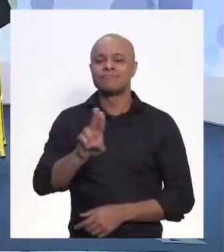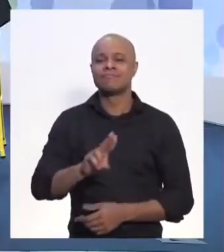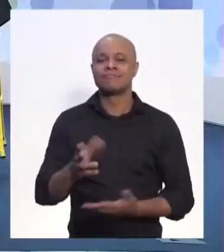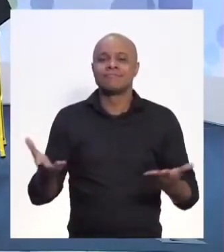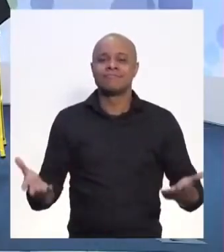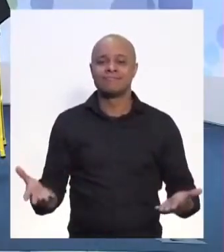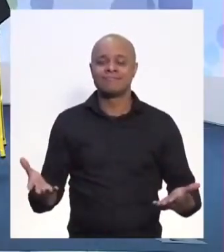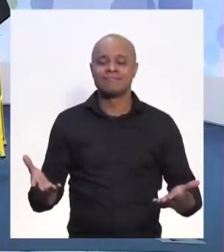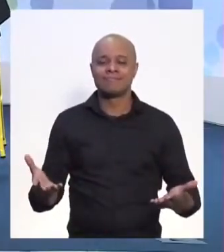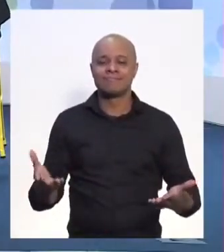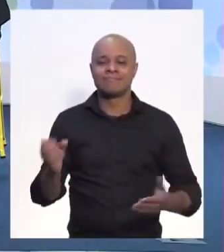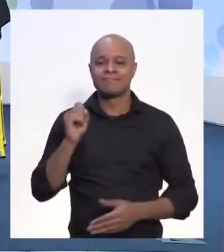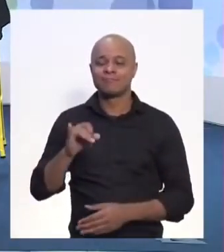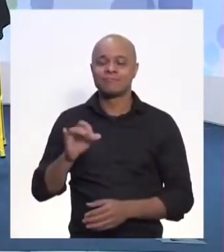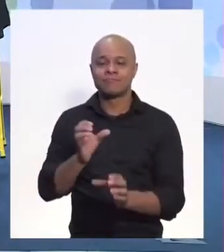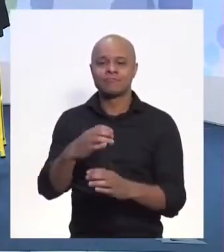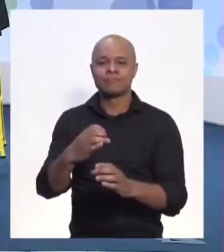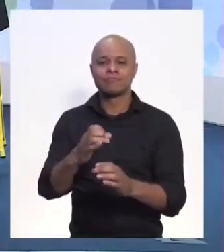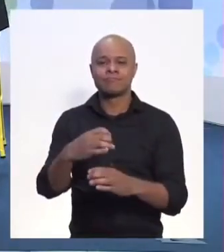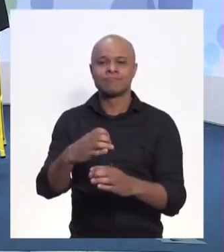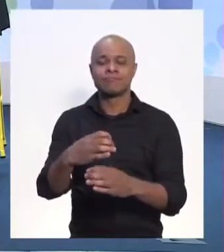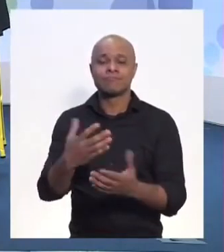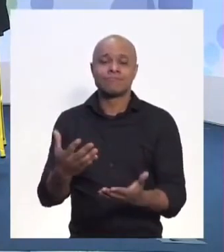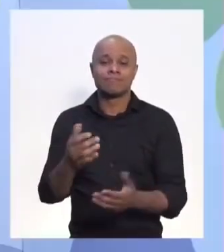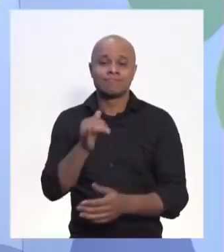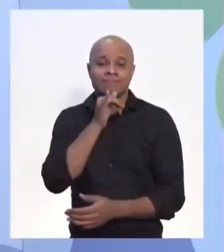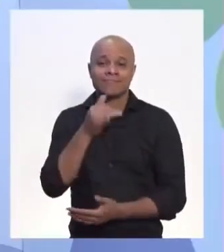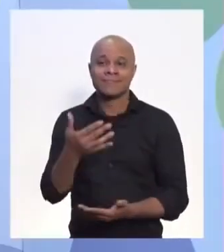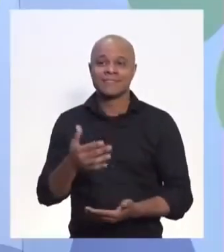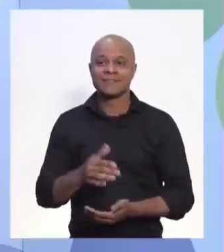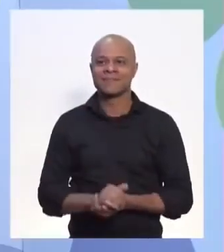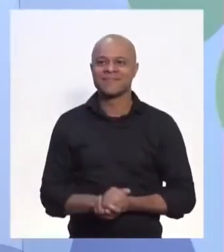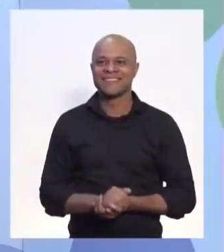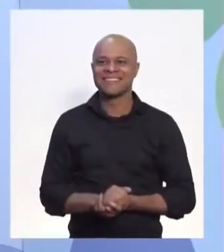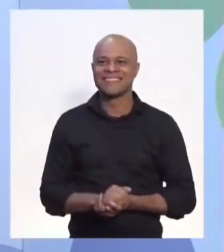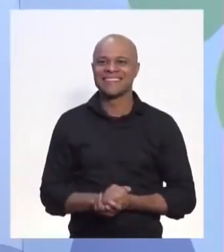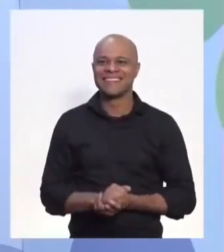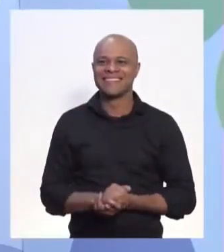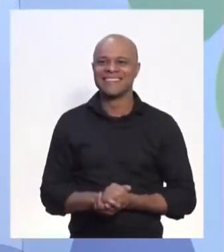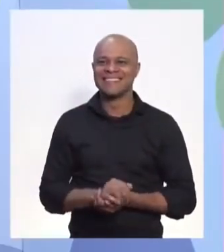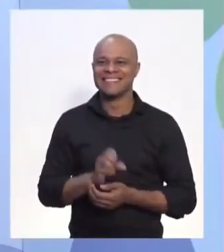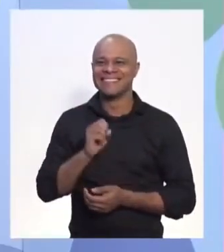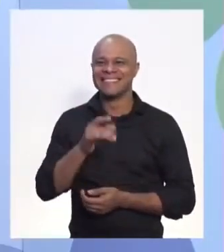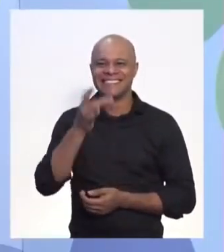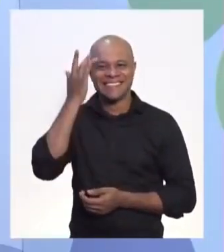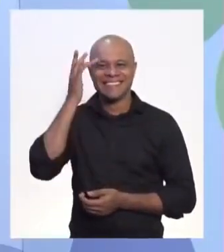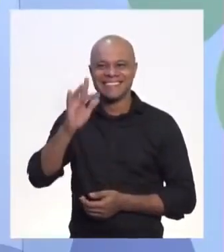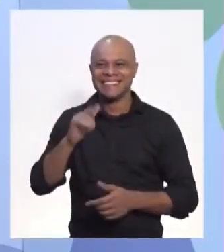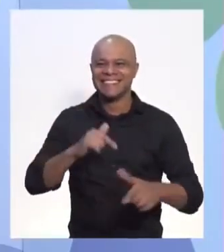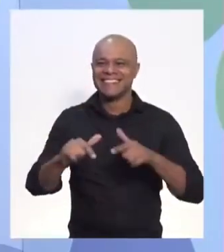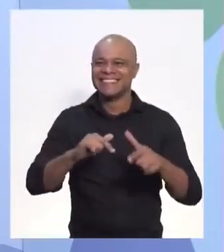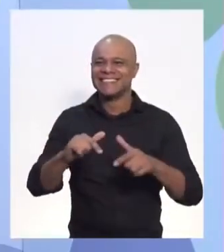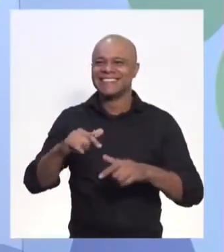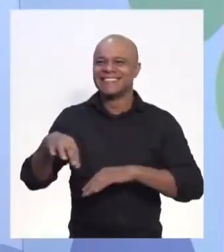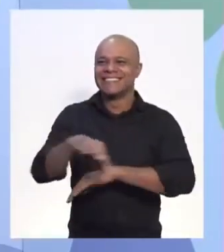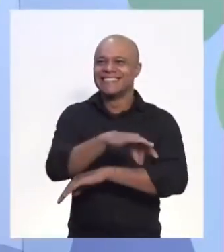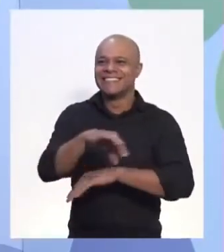tornar um engenheiro civil, por exemplo, se eu não souber trabalhar com retas e ângulos,